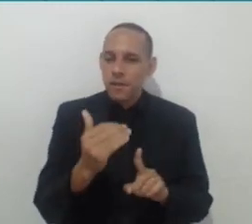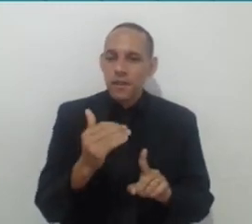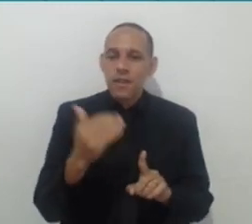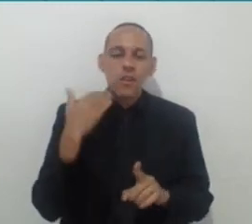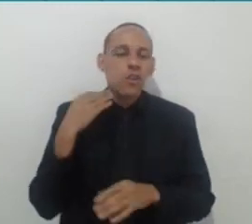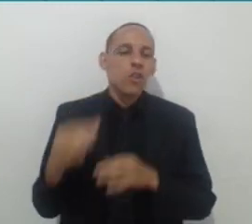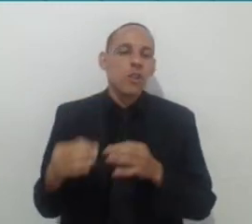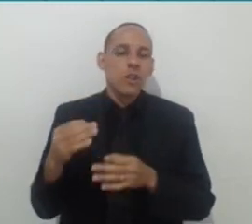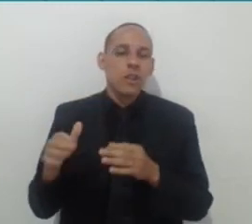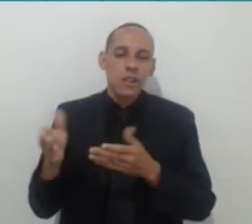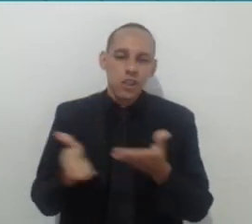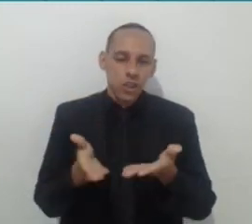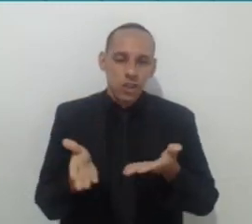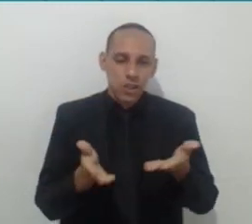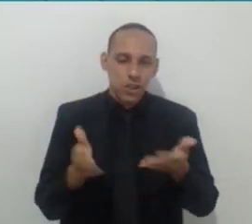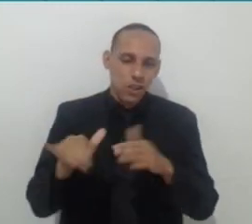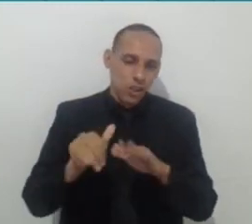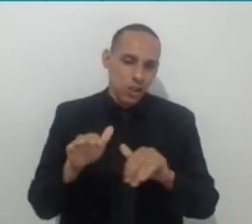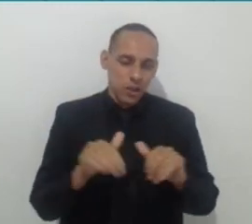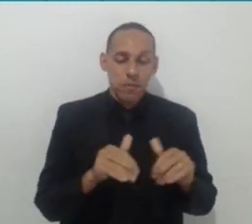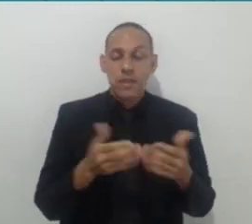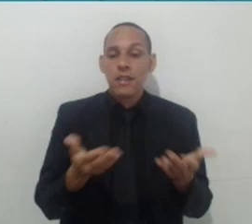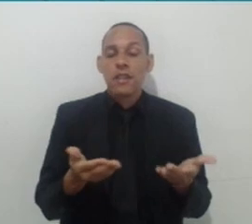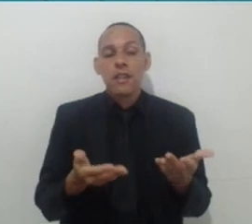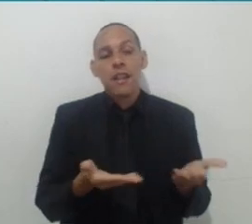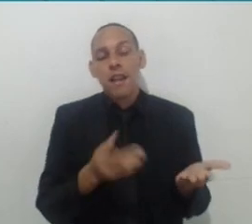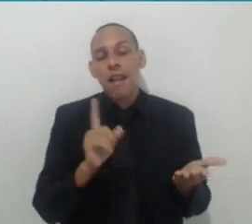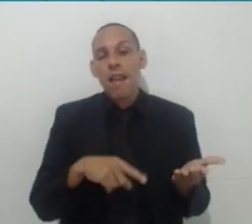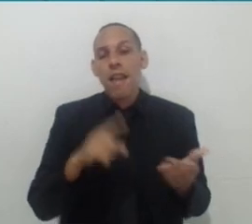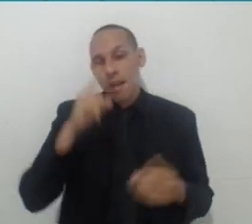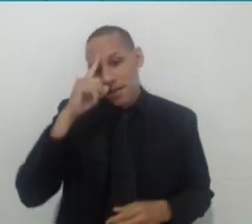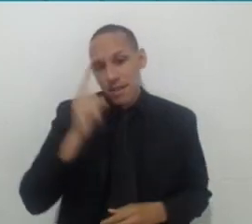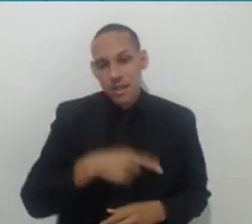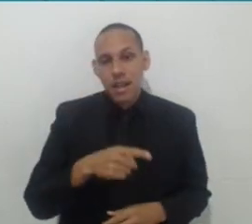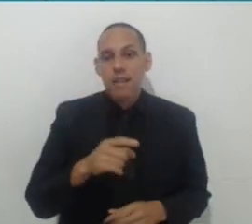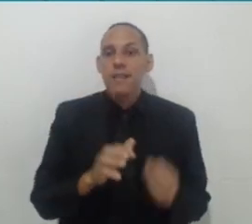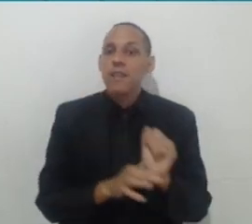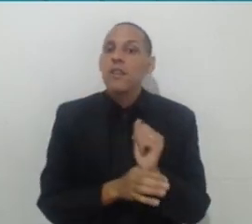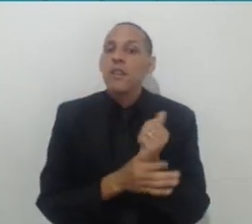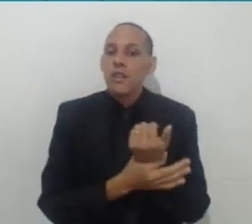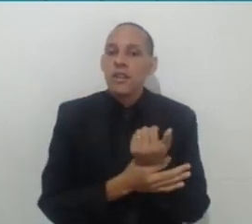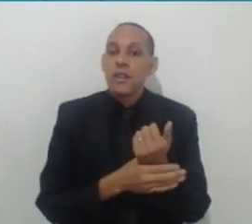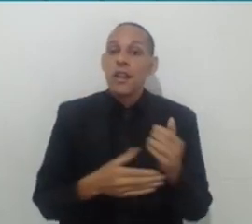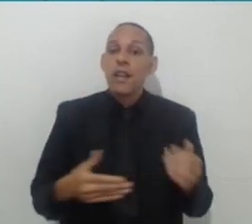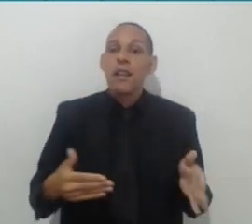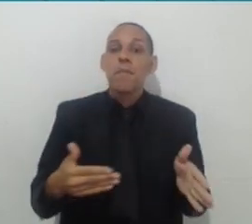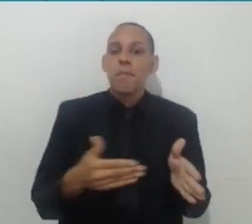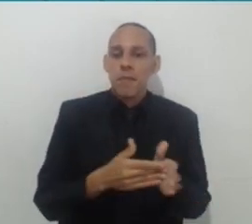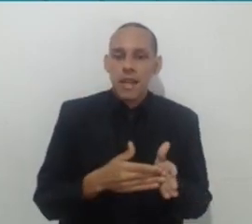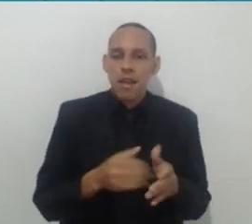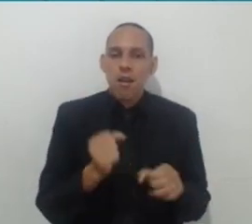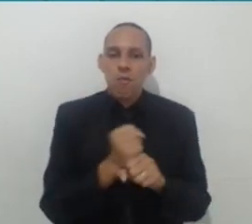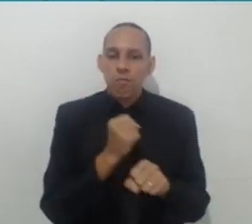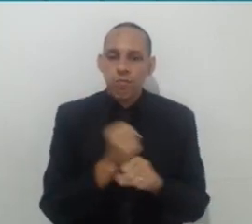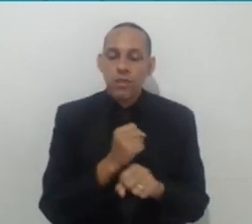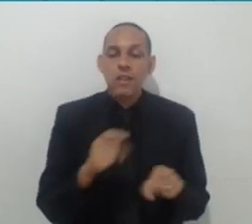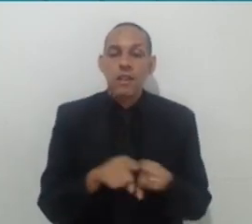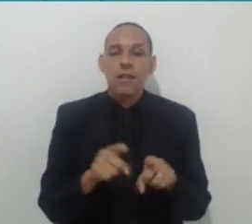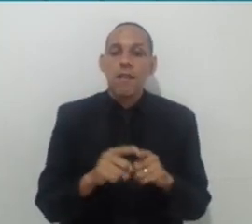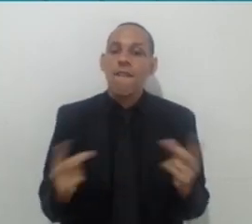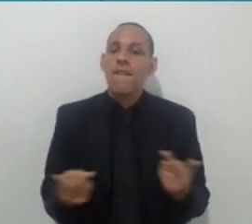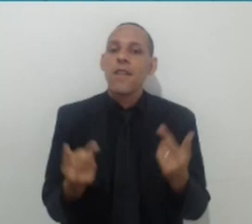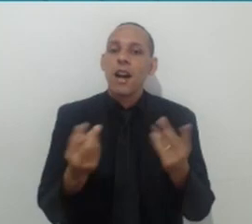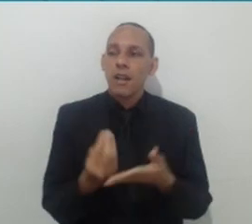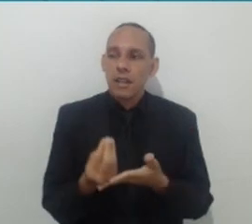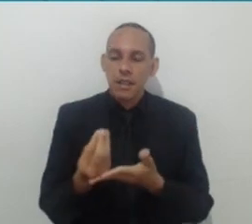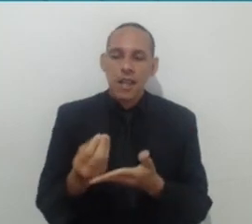É, o caso trata de um mandado de segurança impetrado com vistas a impedir a construção e liberação de valores que entregam patrimônio da Caixa